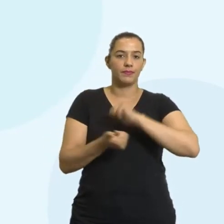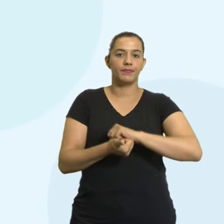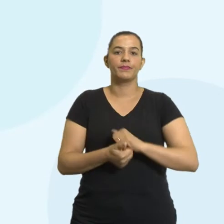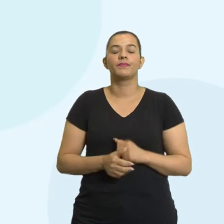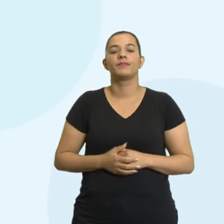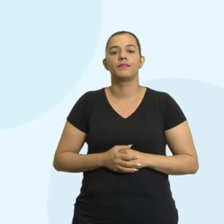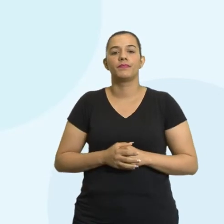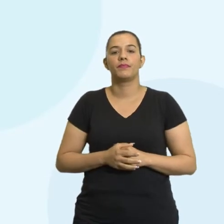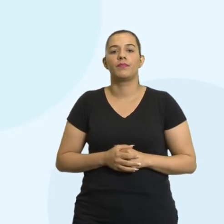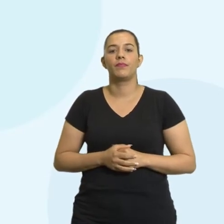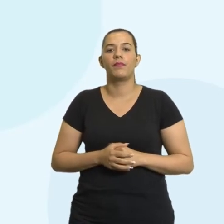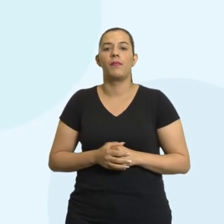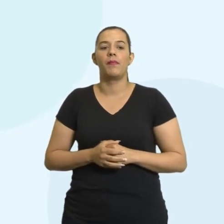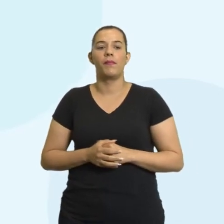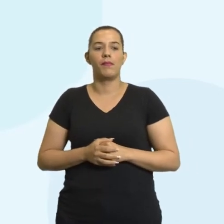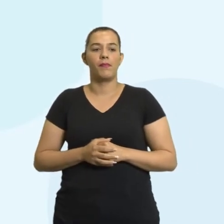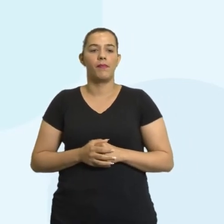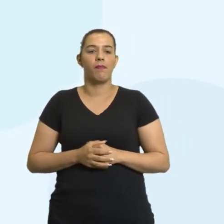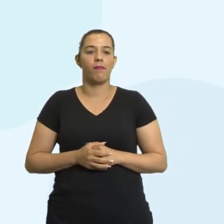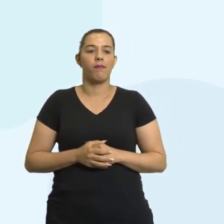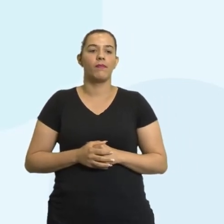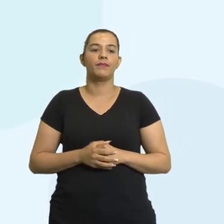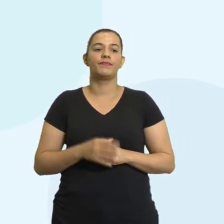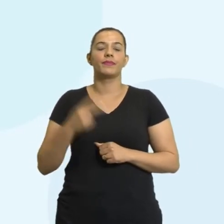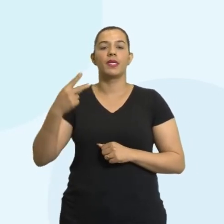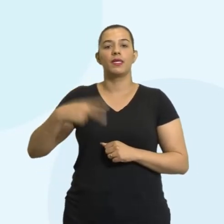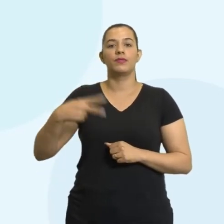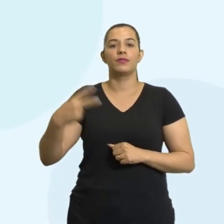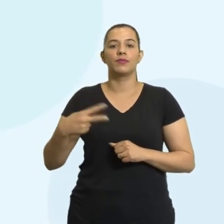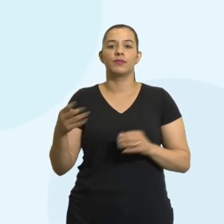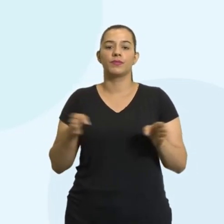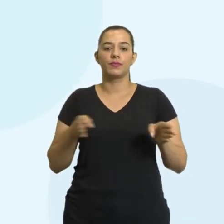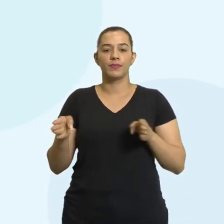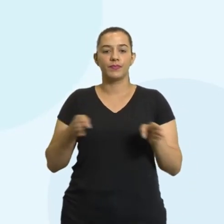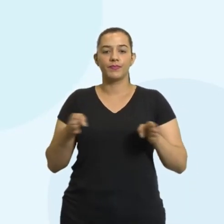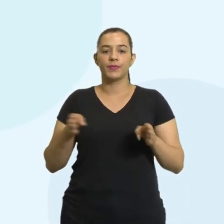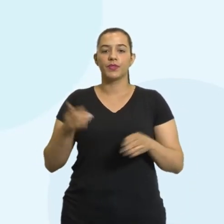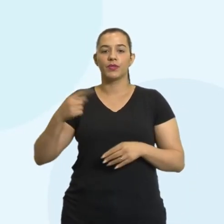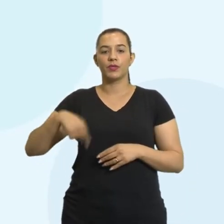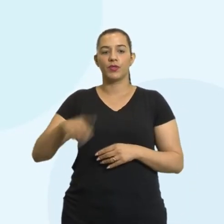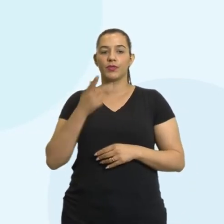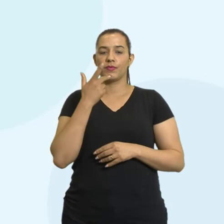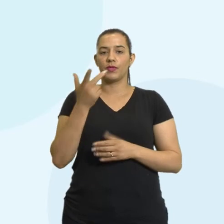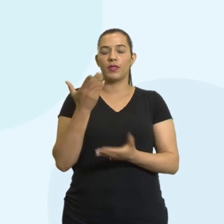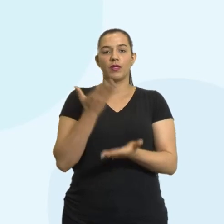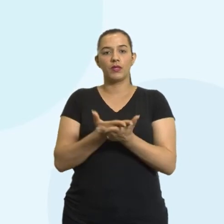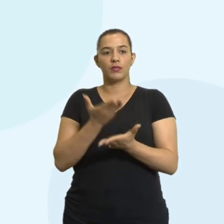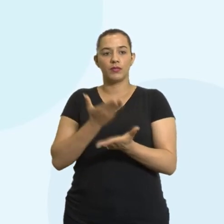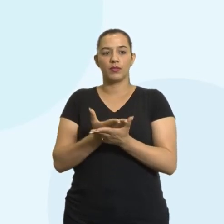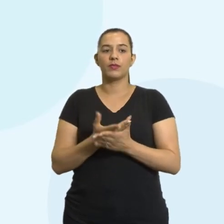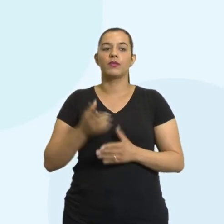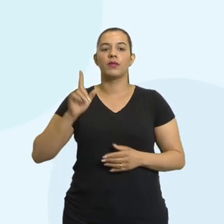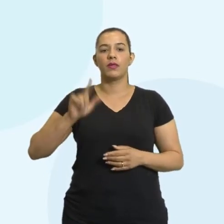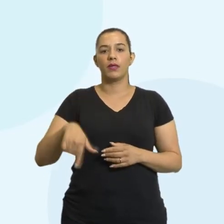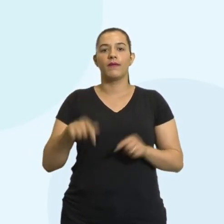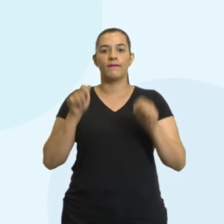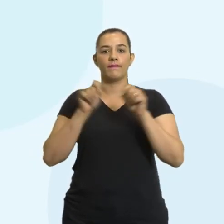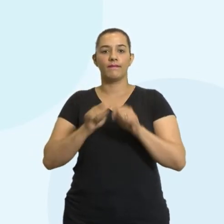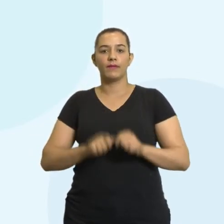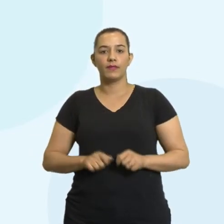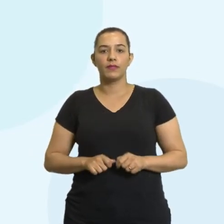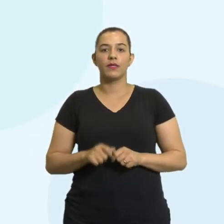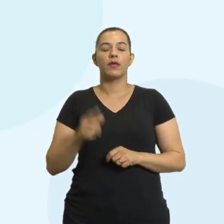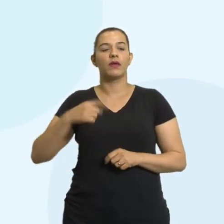o próximo slide, por favor. Nesse segundo momento, que a gente chamou aqui de segunda aula, é que se realizar, então, um